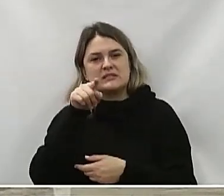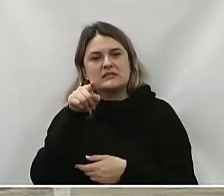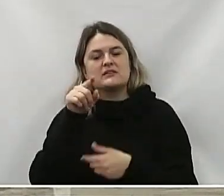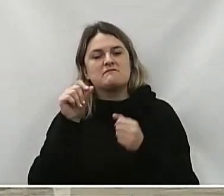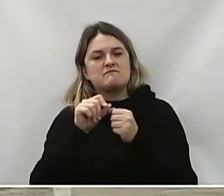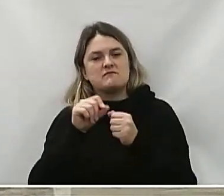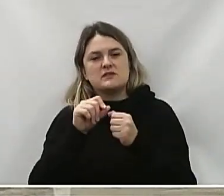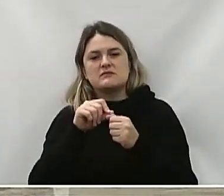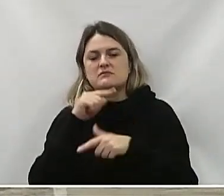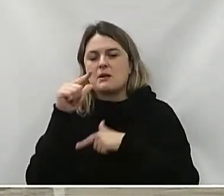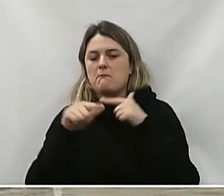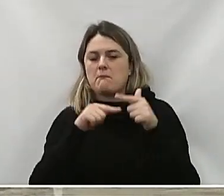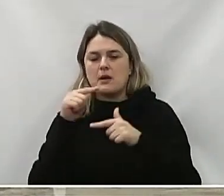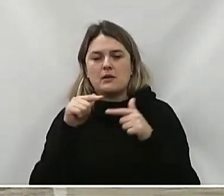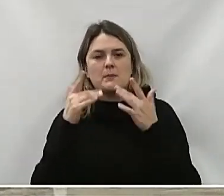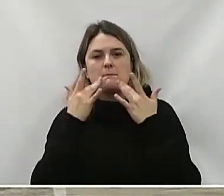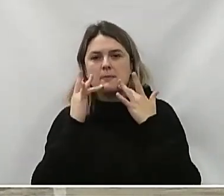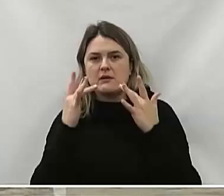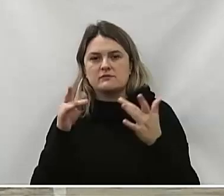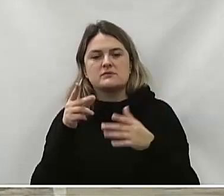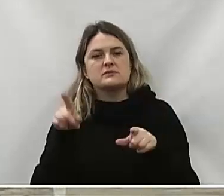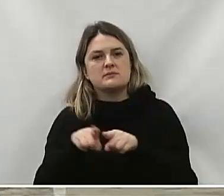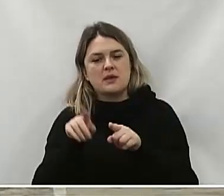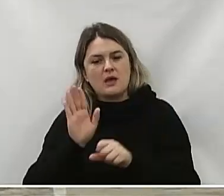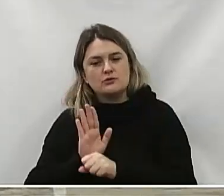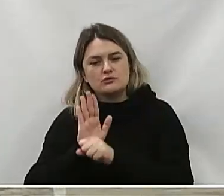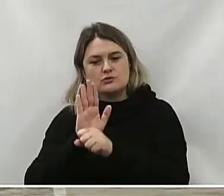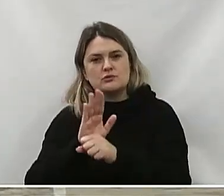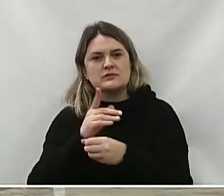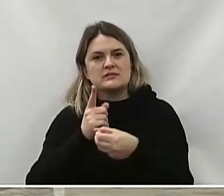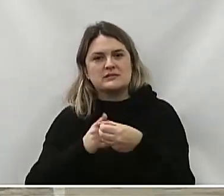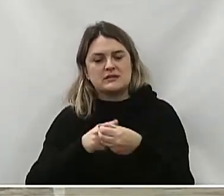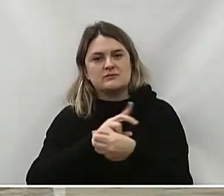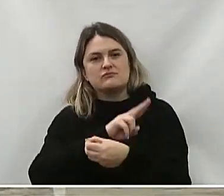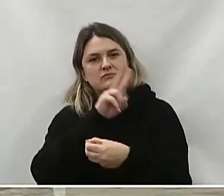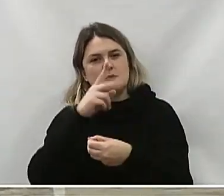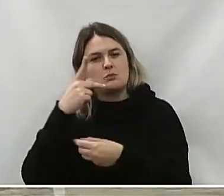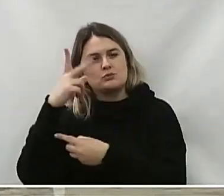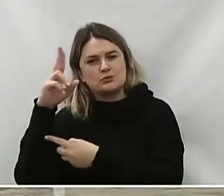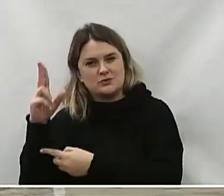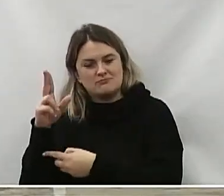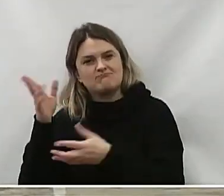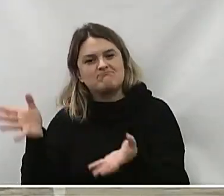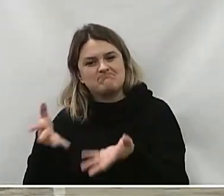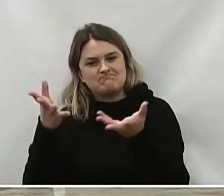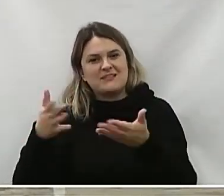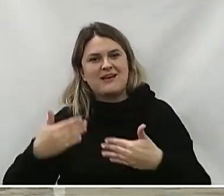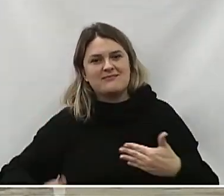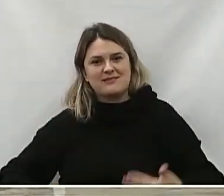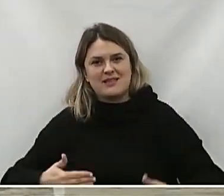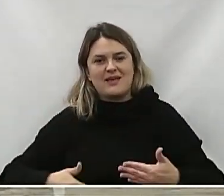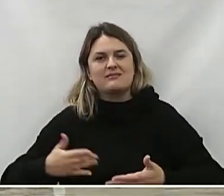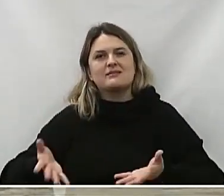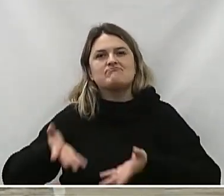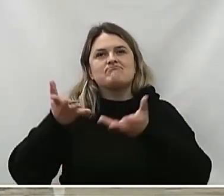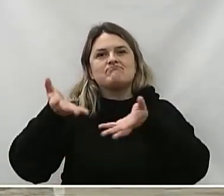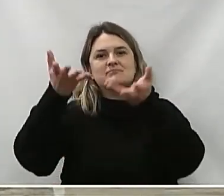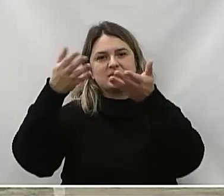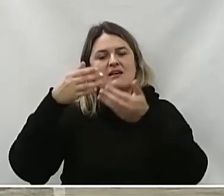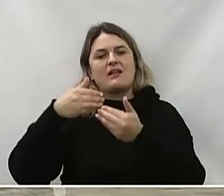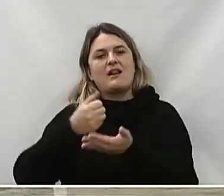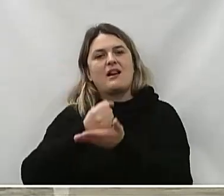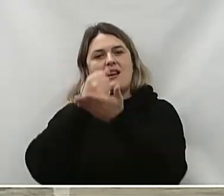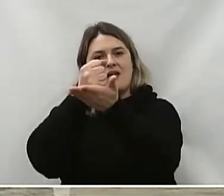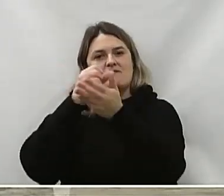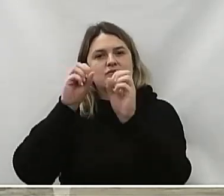feito muito pela nossa união da vitória Porto União e deixado muitos atletas que vão ao mundo afora e levam